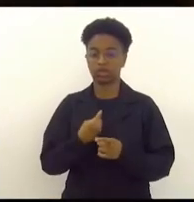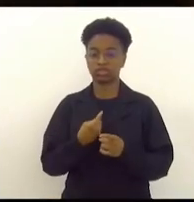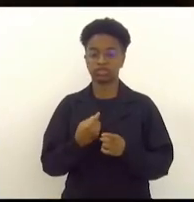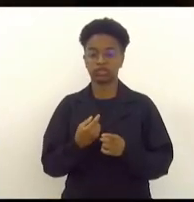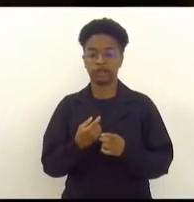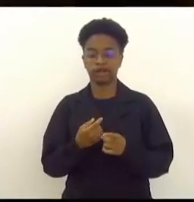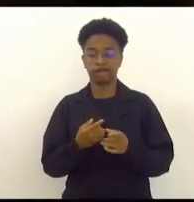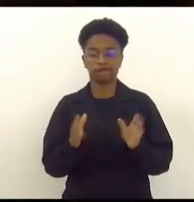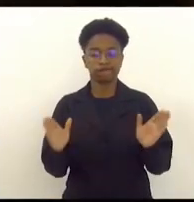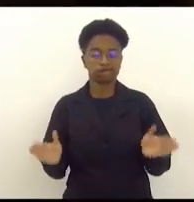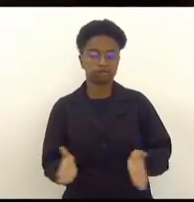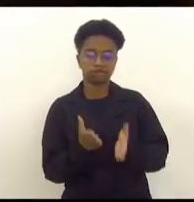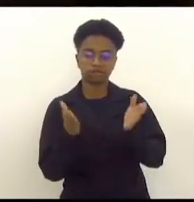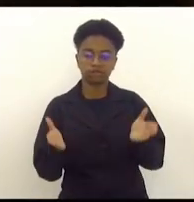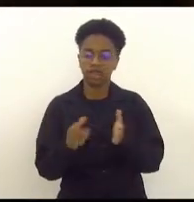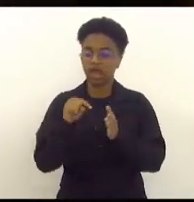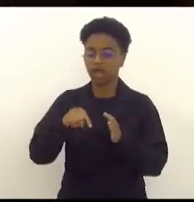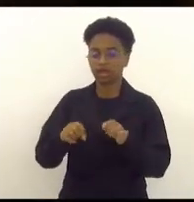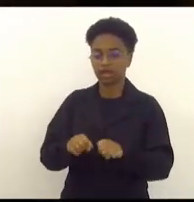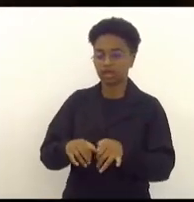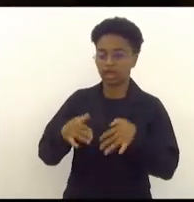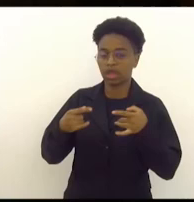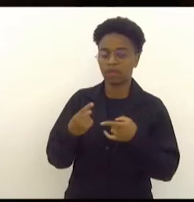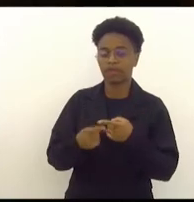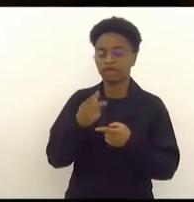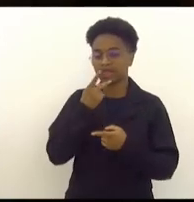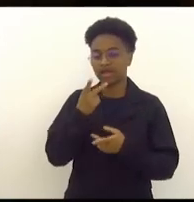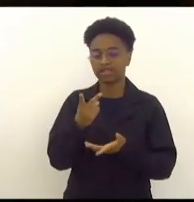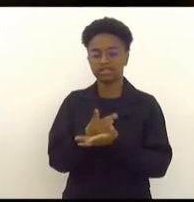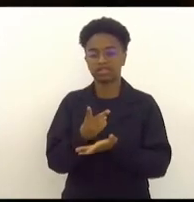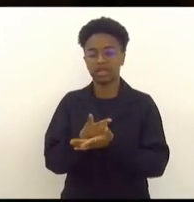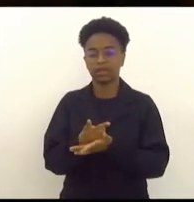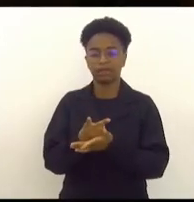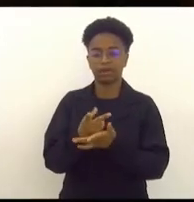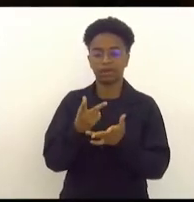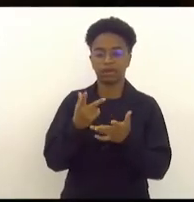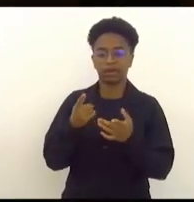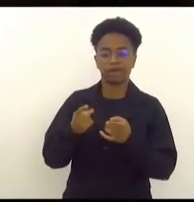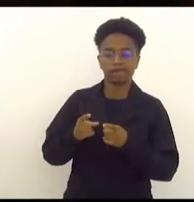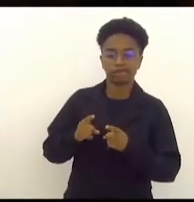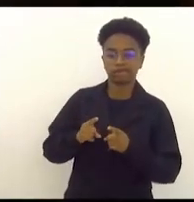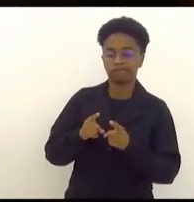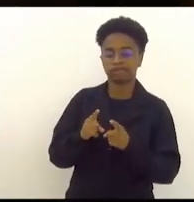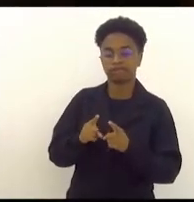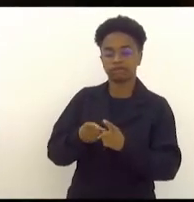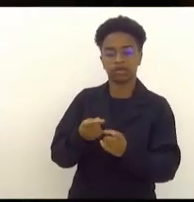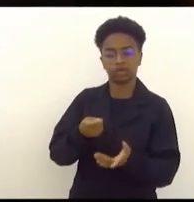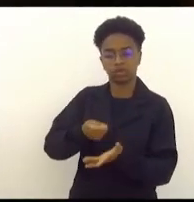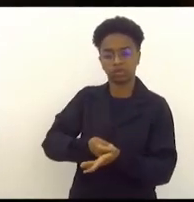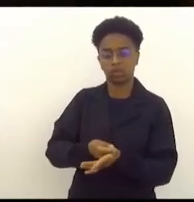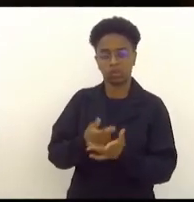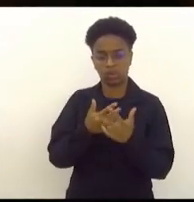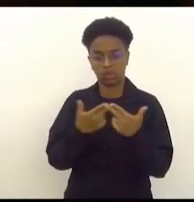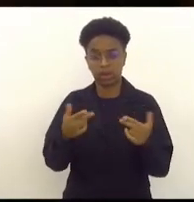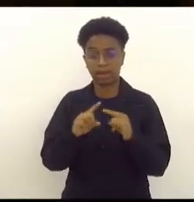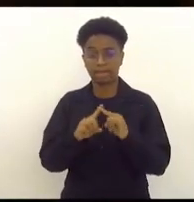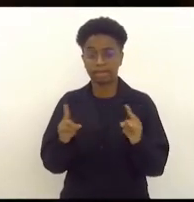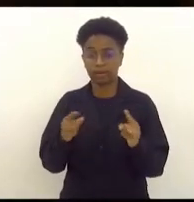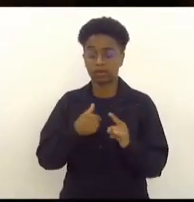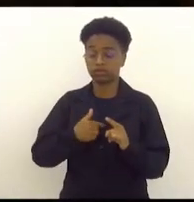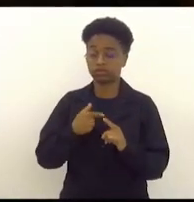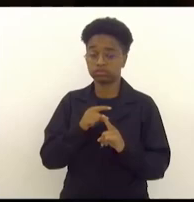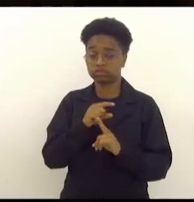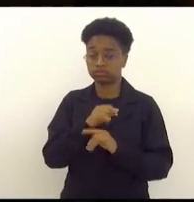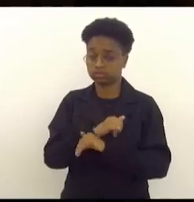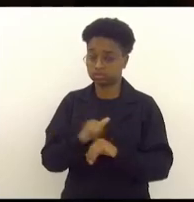de sermos muito veementes nas nossas falas mas eu digo aqui de forma clara e objetiva